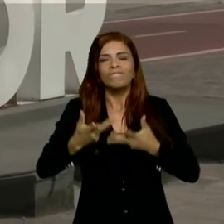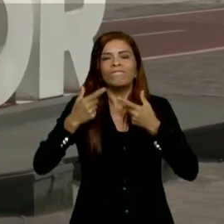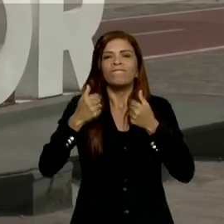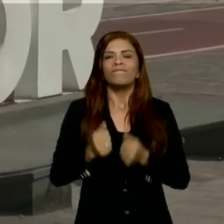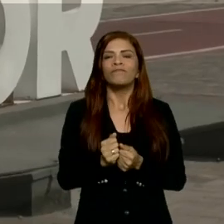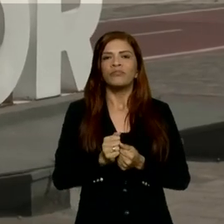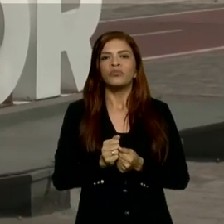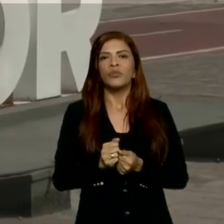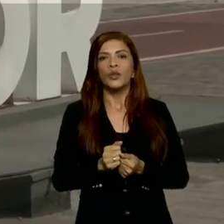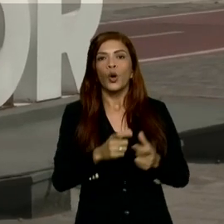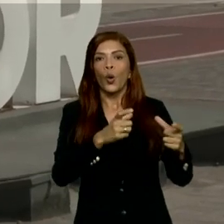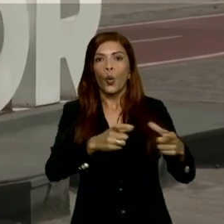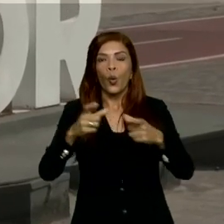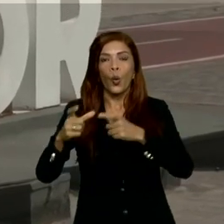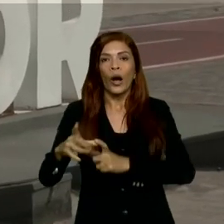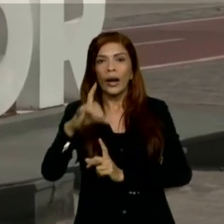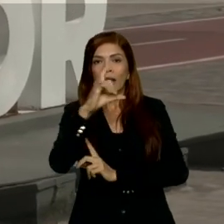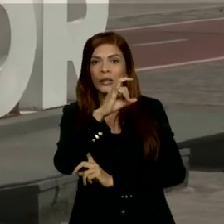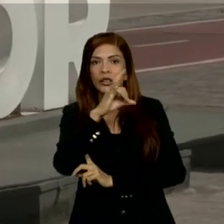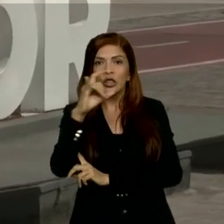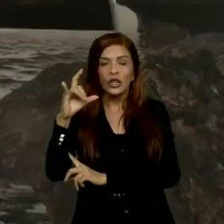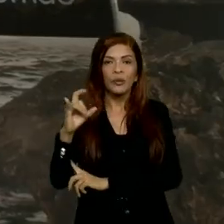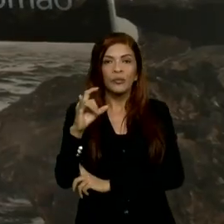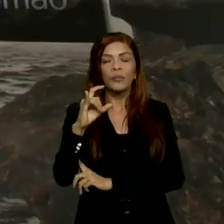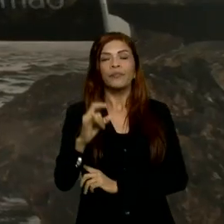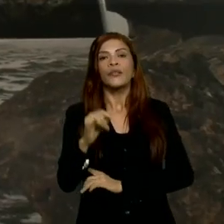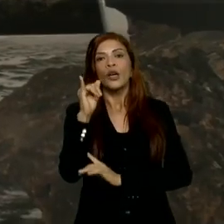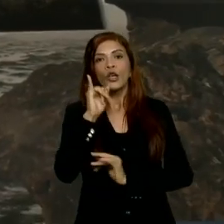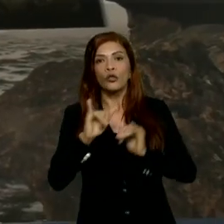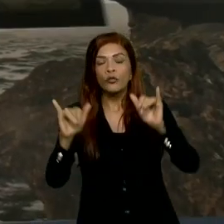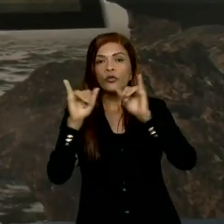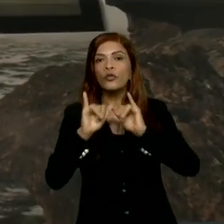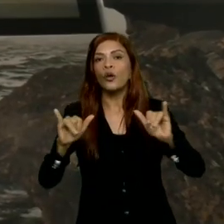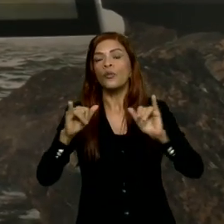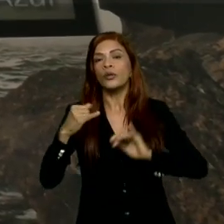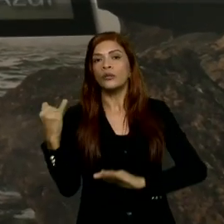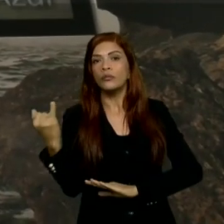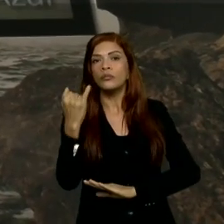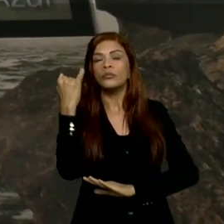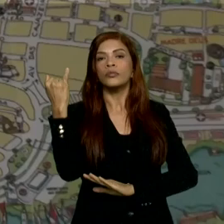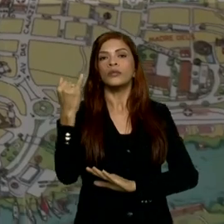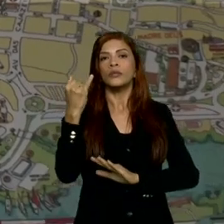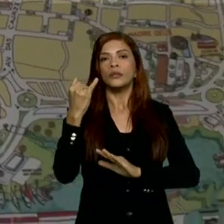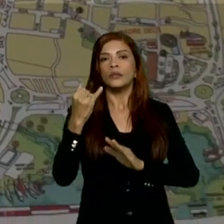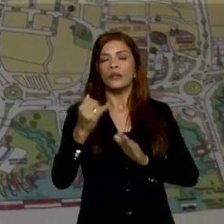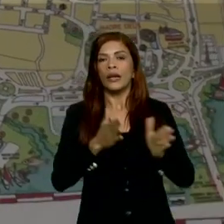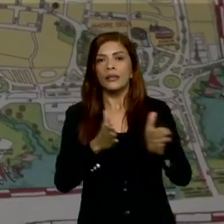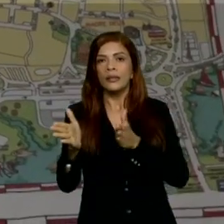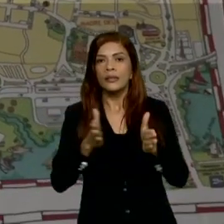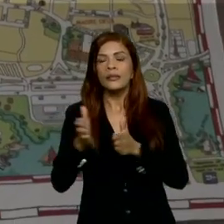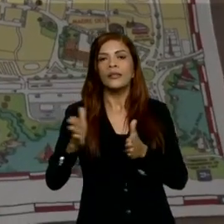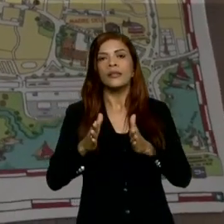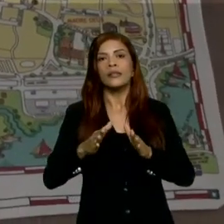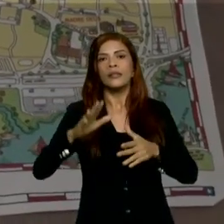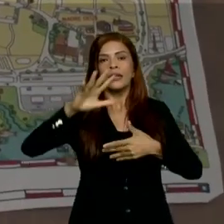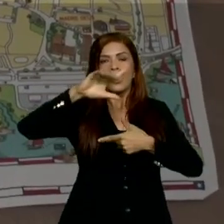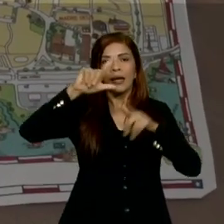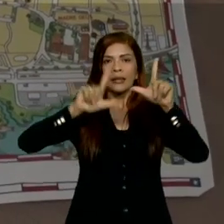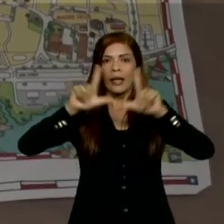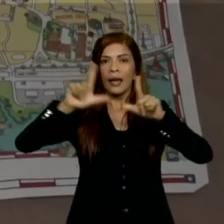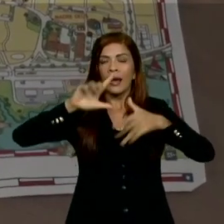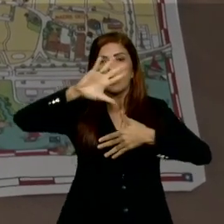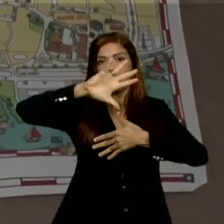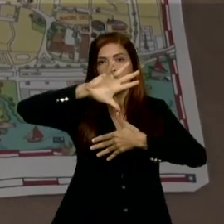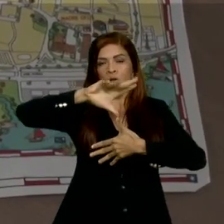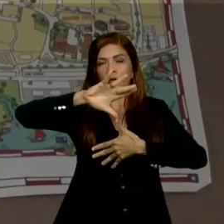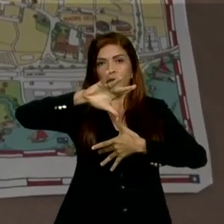instagramáveis e informações necessárias em formatos acessíveis como telas mapas físicos e virtuais